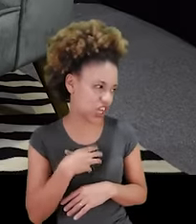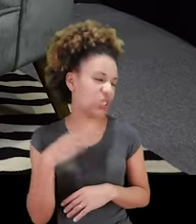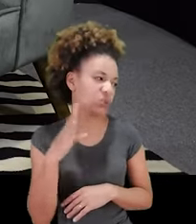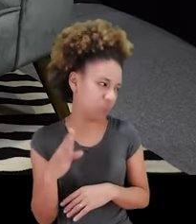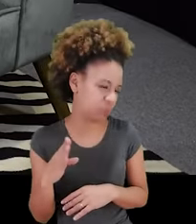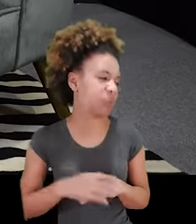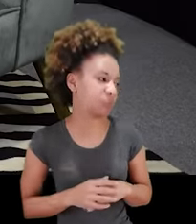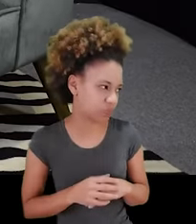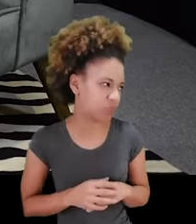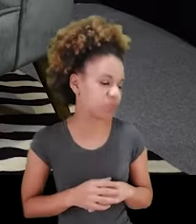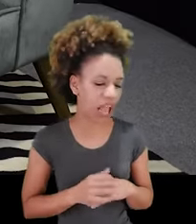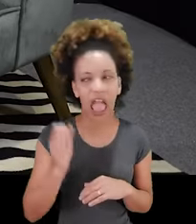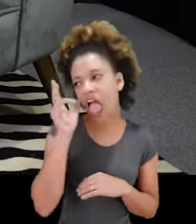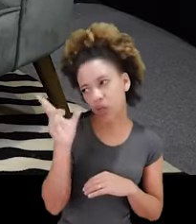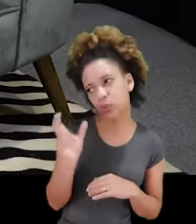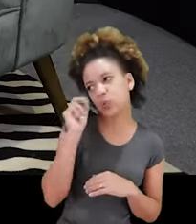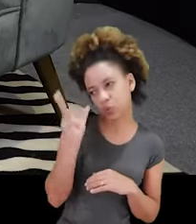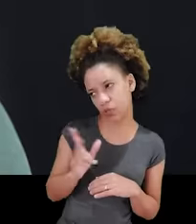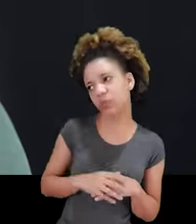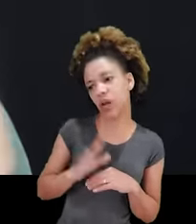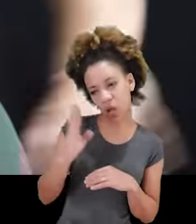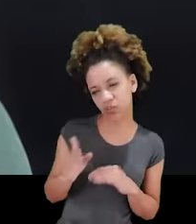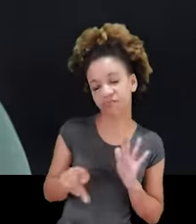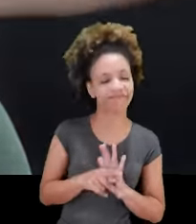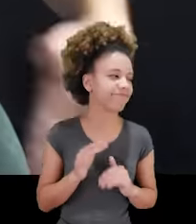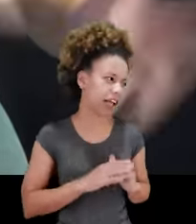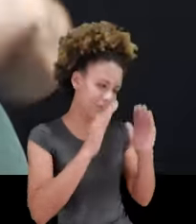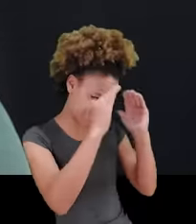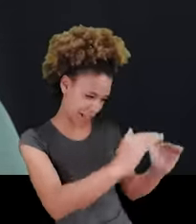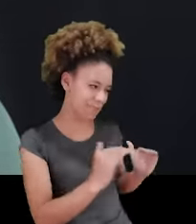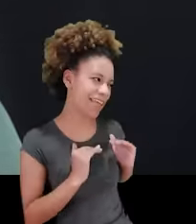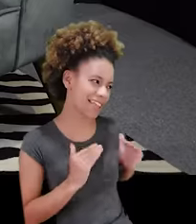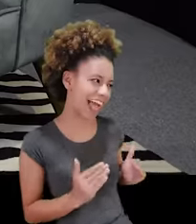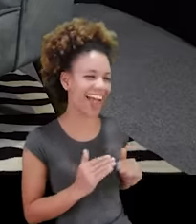É o jeito dele. Mas tem uma coisa. É a cultura. É a cultura. Vamos respeitar aí o brasileiro.